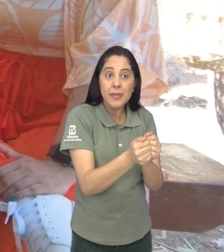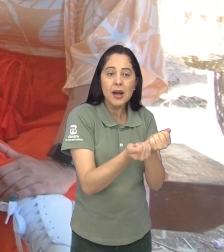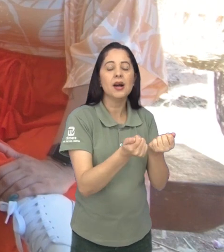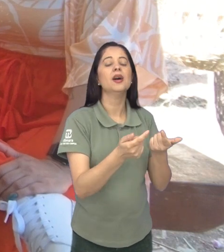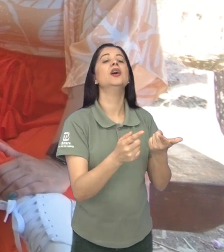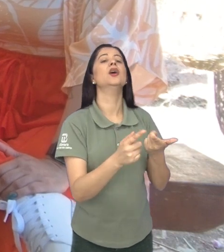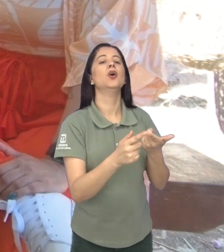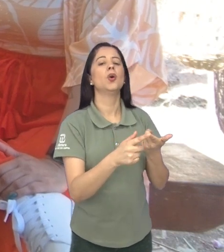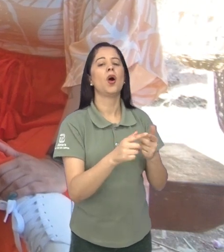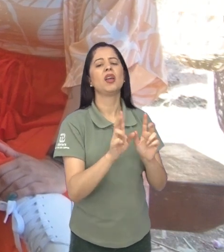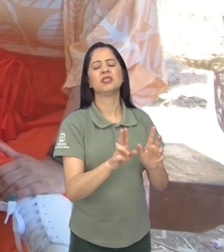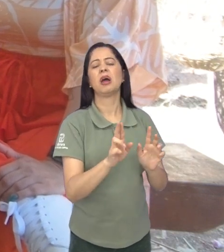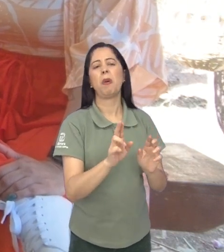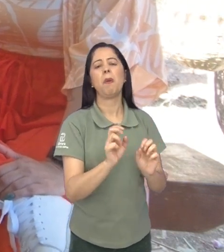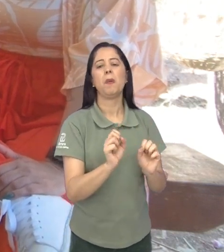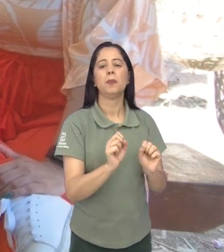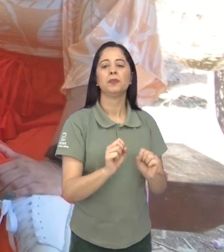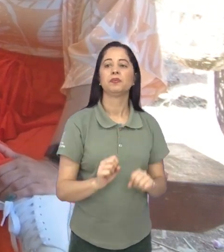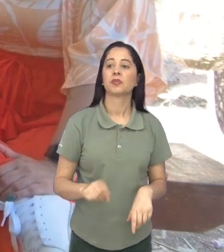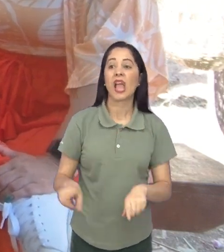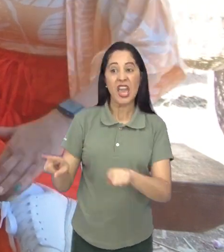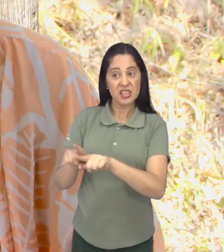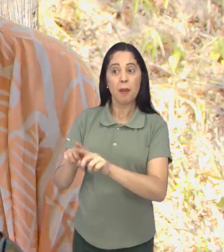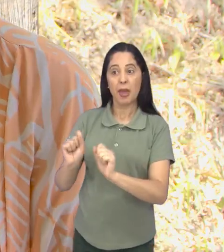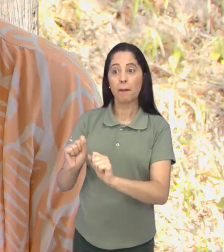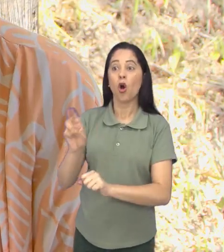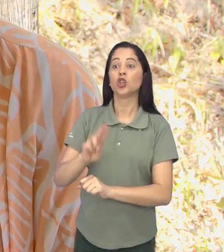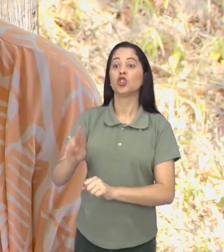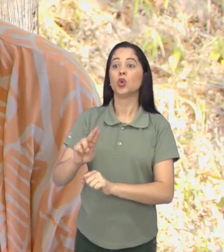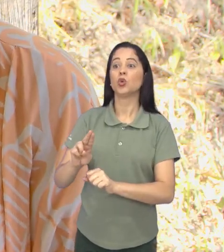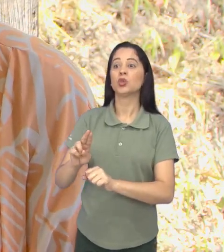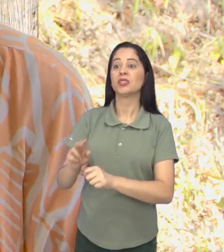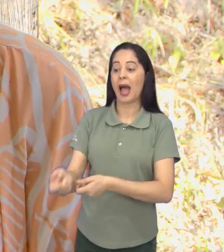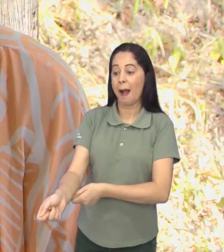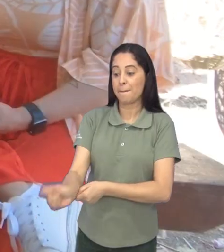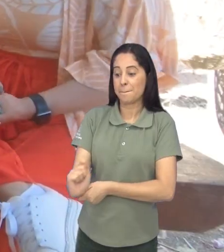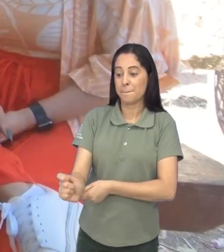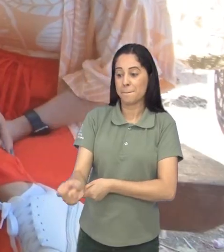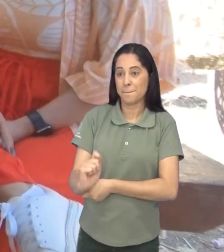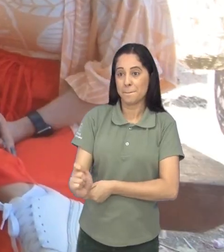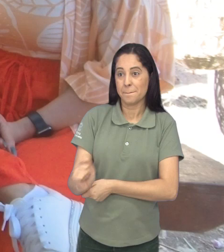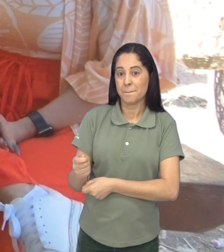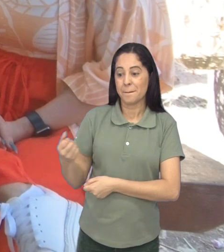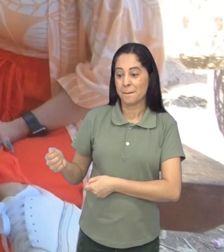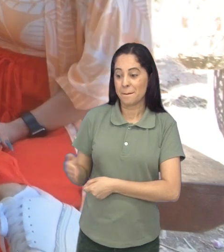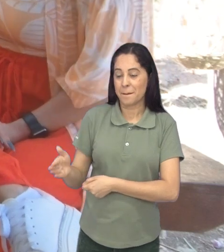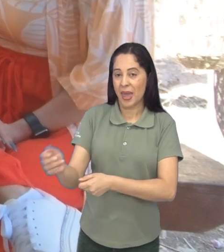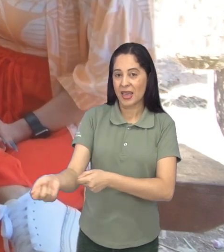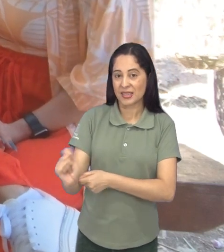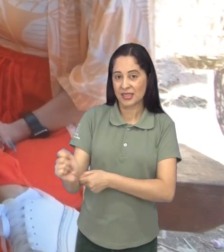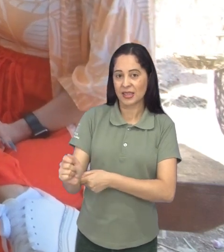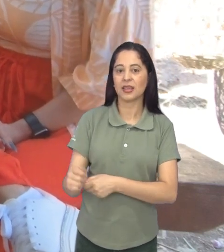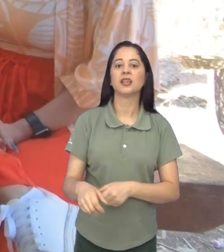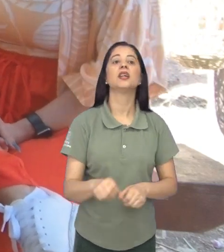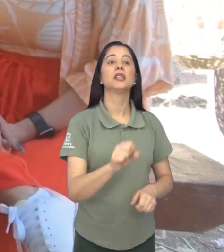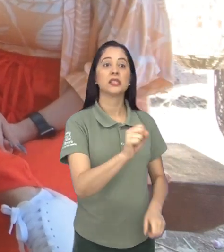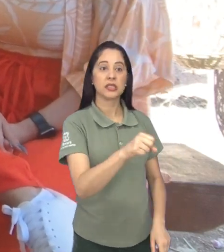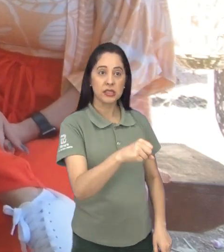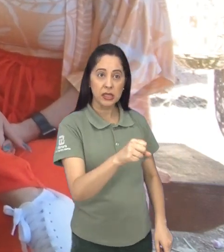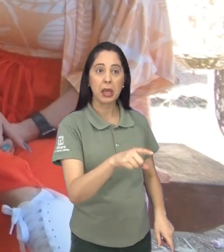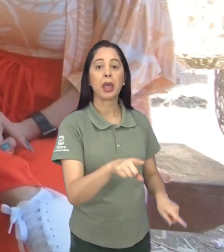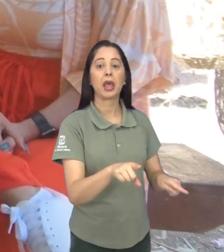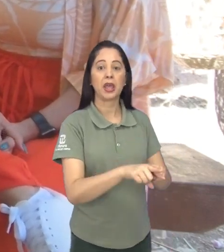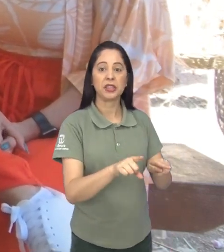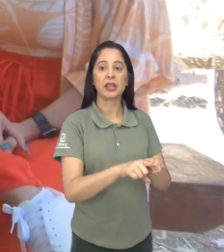Para os pães colocar. Entendeu? Então tem muita utilidade realmente. Até para pesca, né? Isso. E a pesca é para caça, que é o covo,